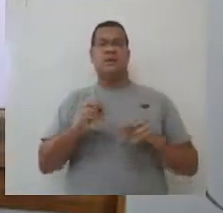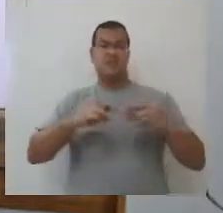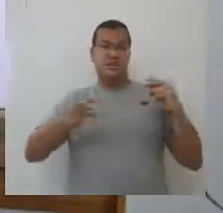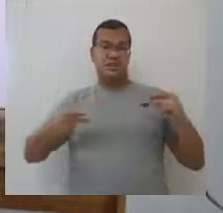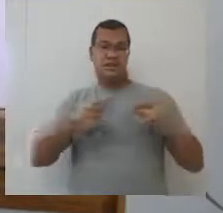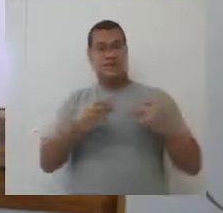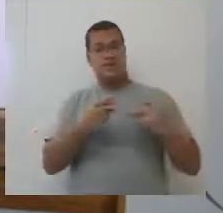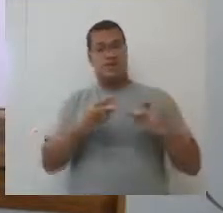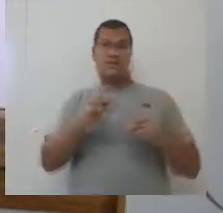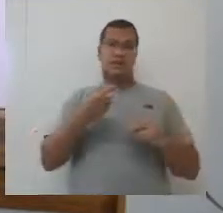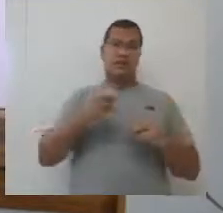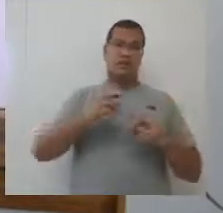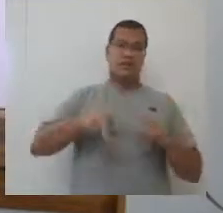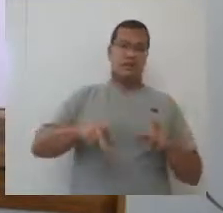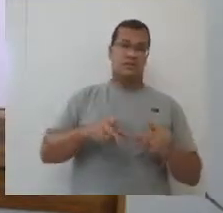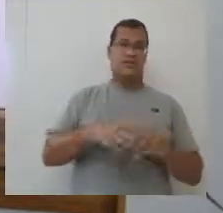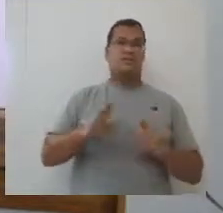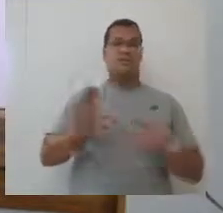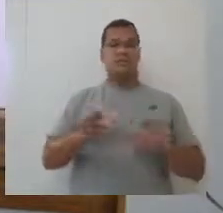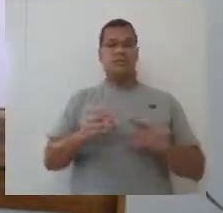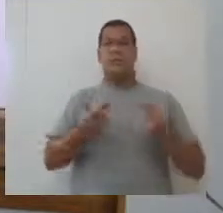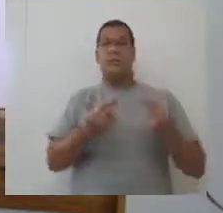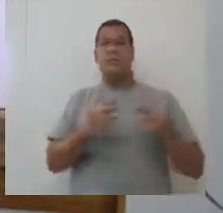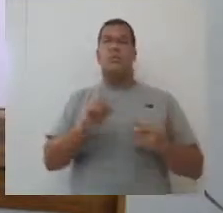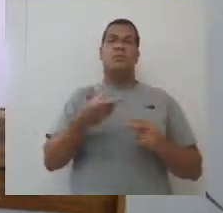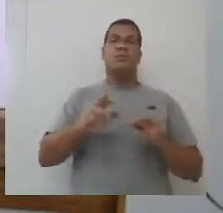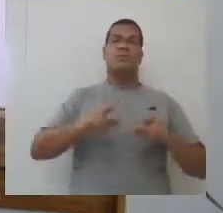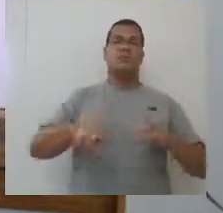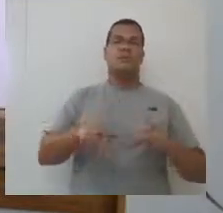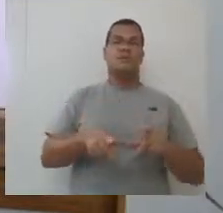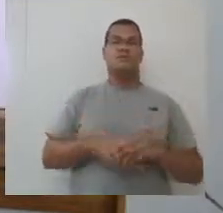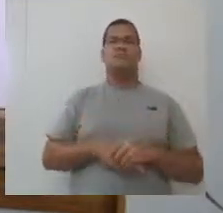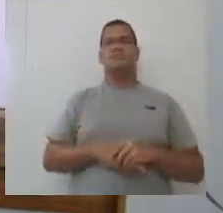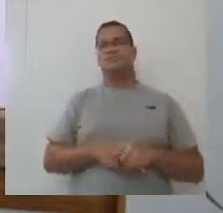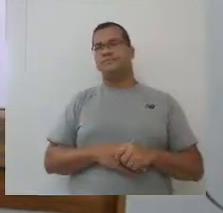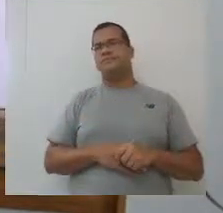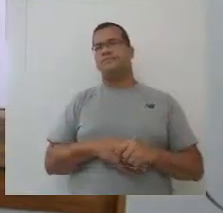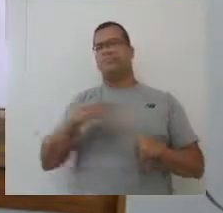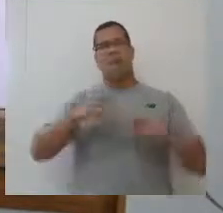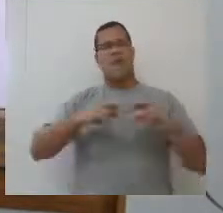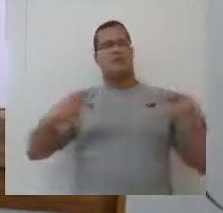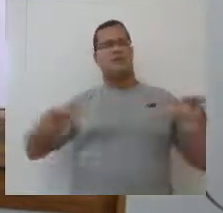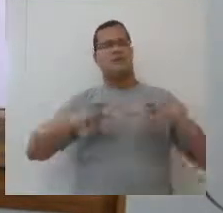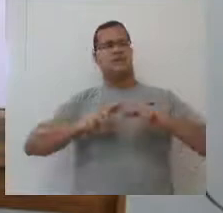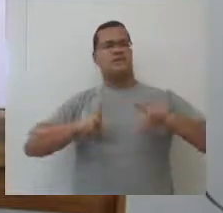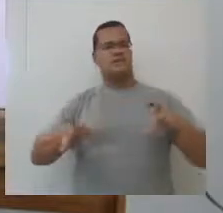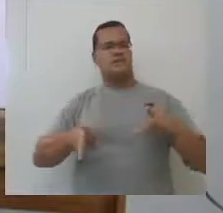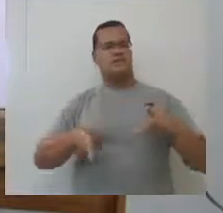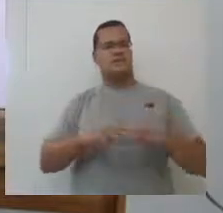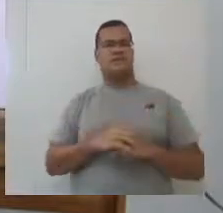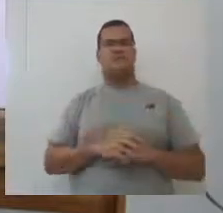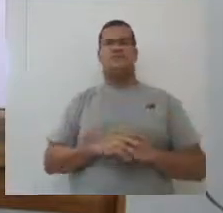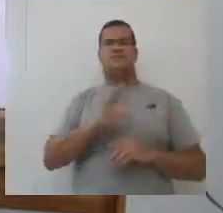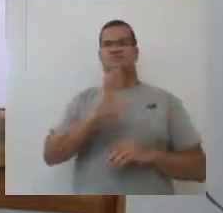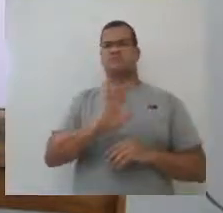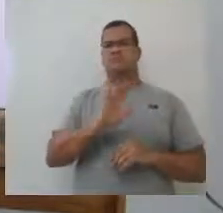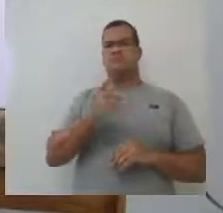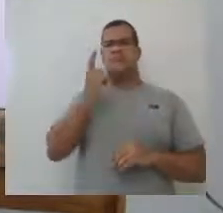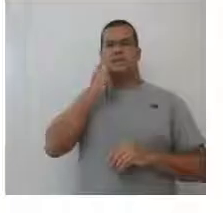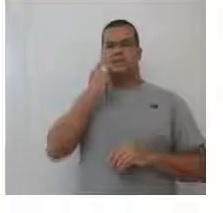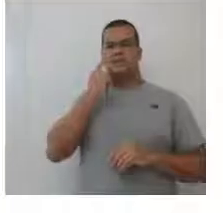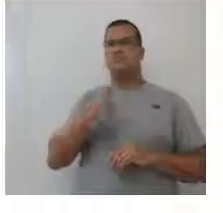diferente? Ei, a genética é igual ou diferente, Isso, a genética é diferente, tá? Presta atenção,